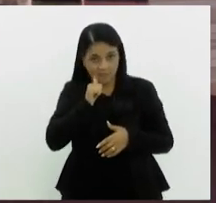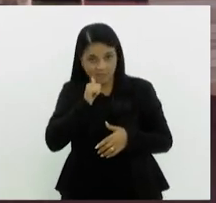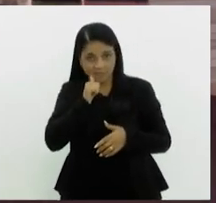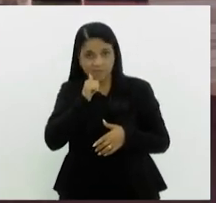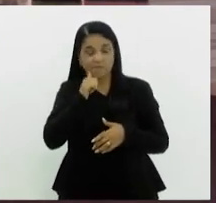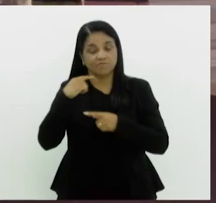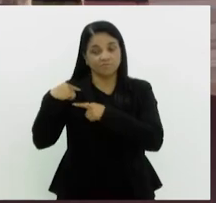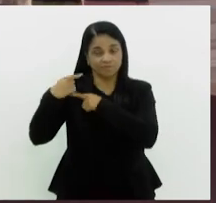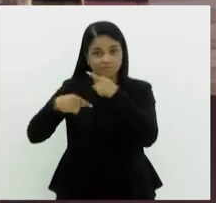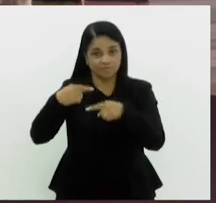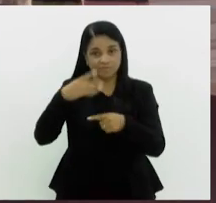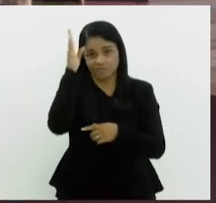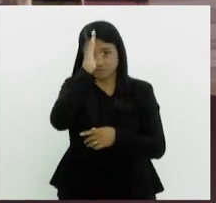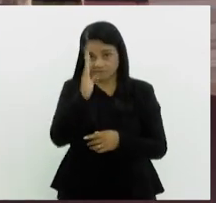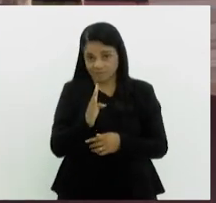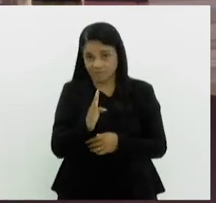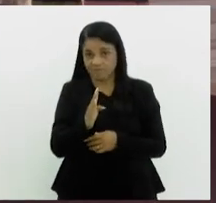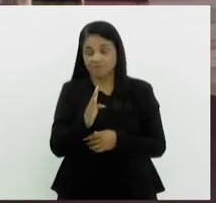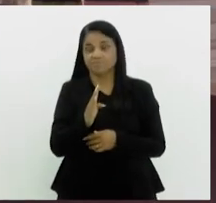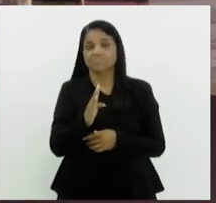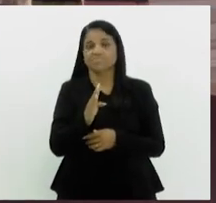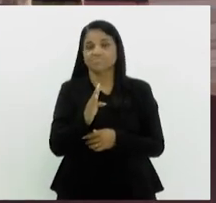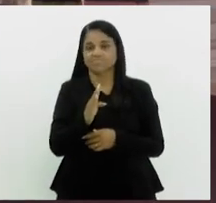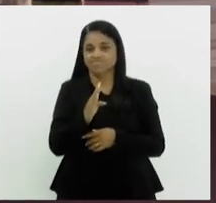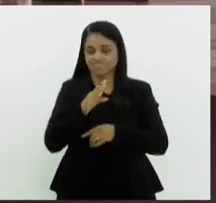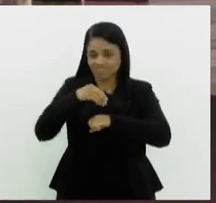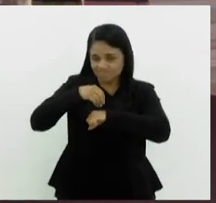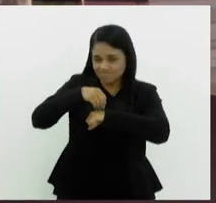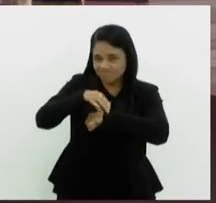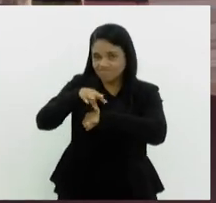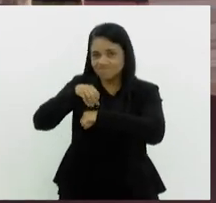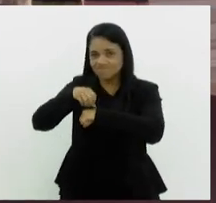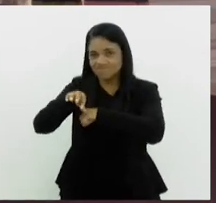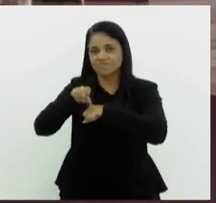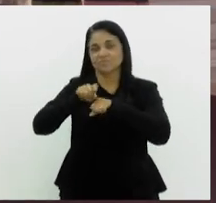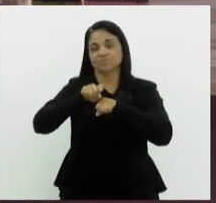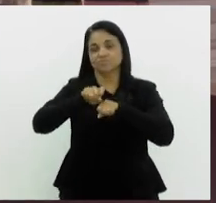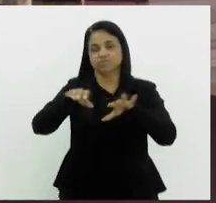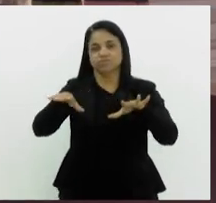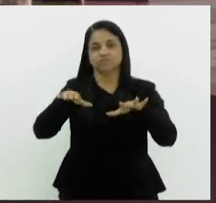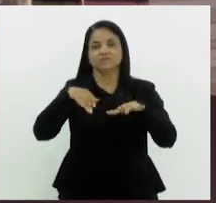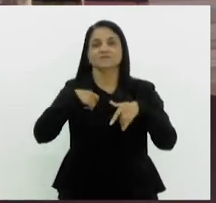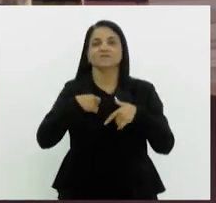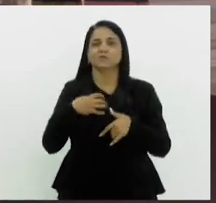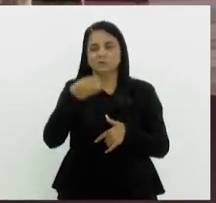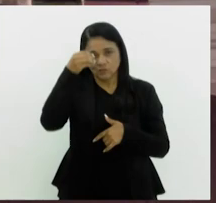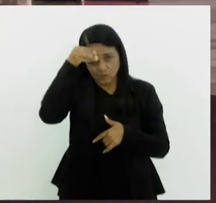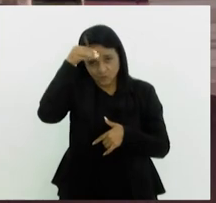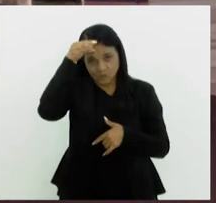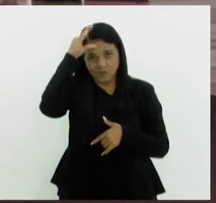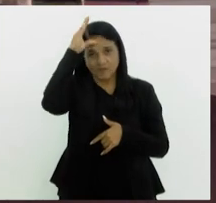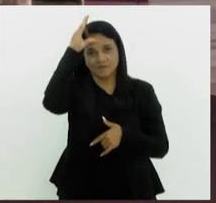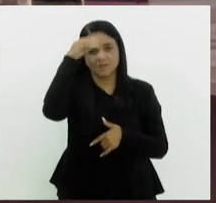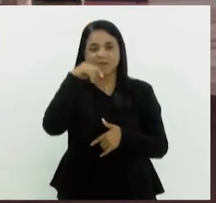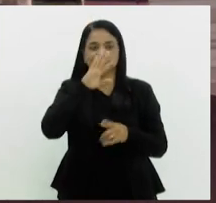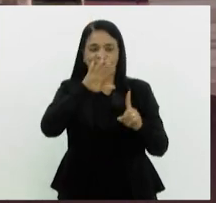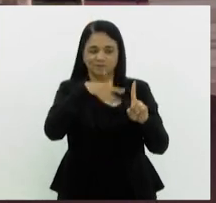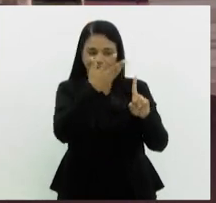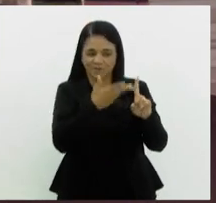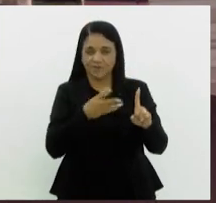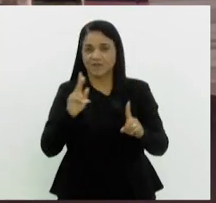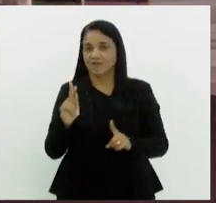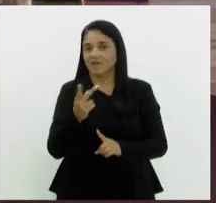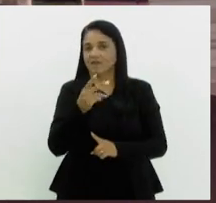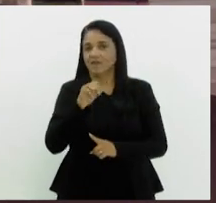de brasileiros beberam, bebe e certamente beberão dos conhecimentos de Helena Teodoro,